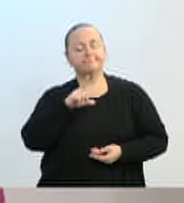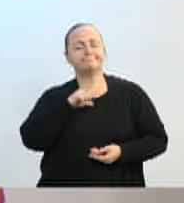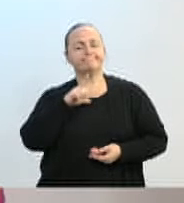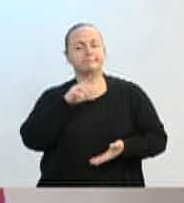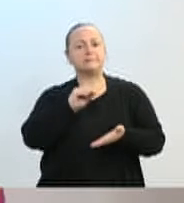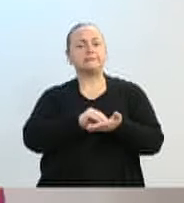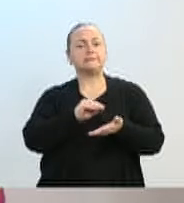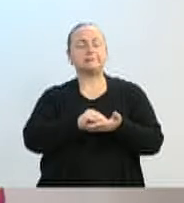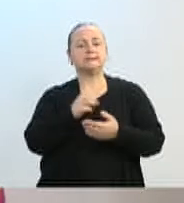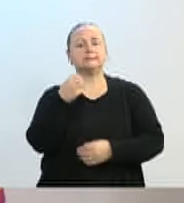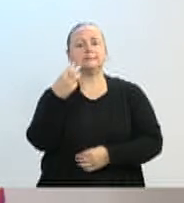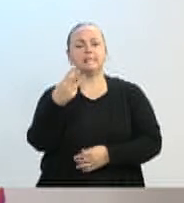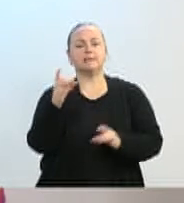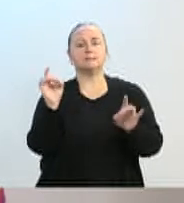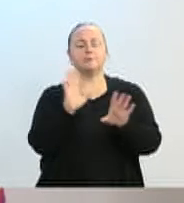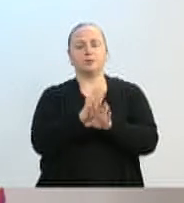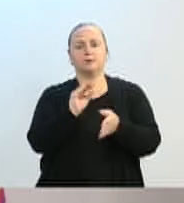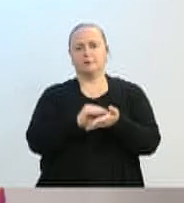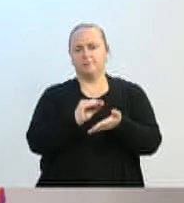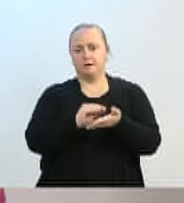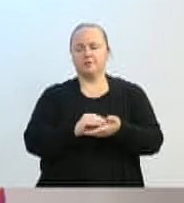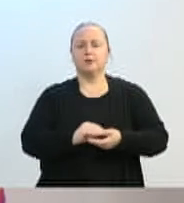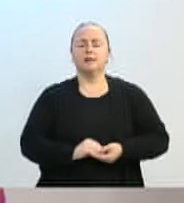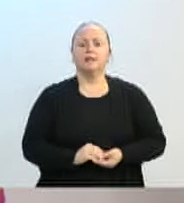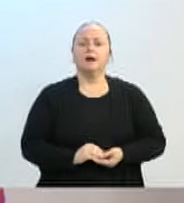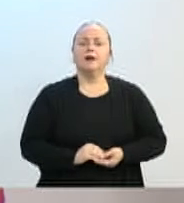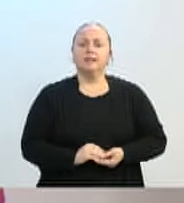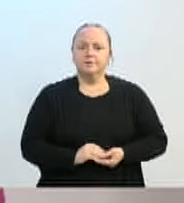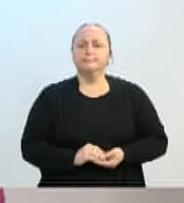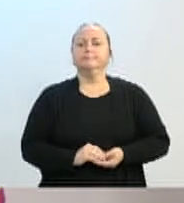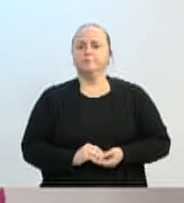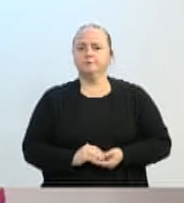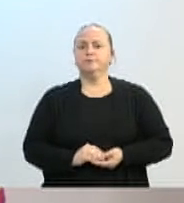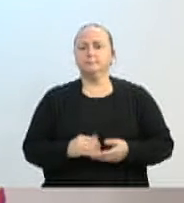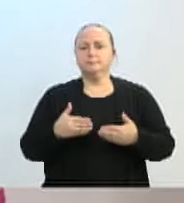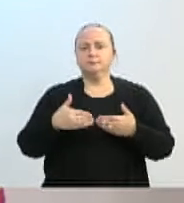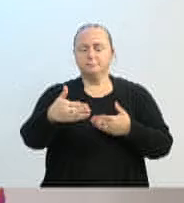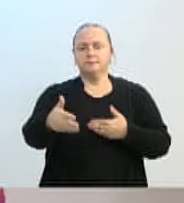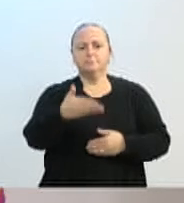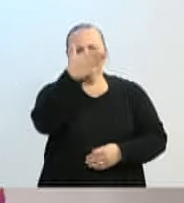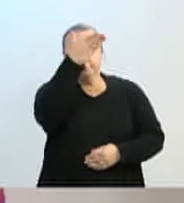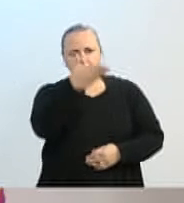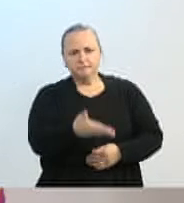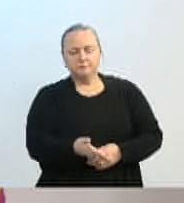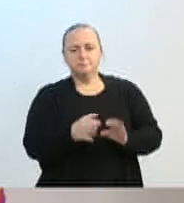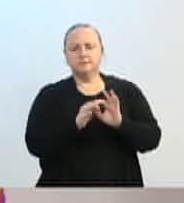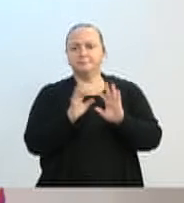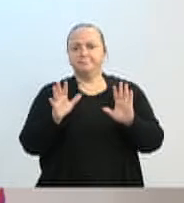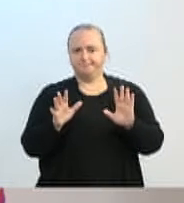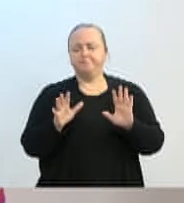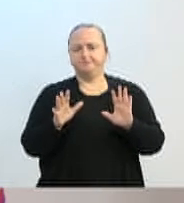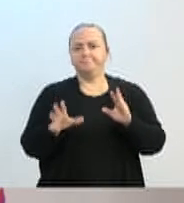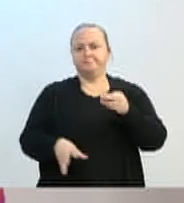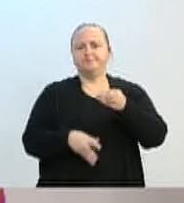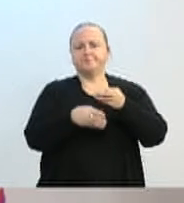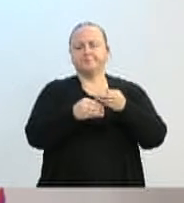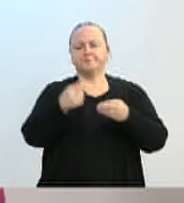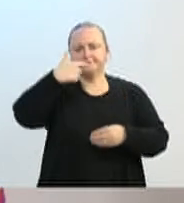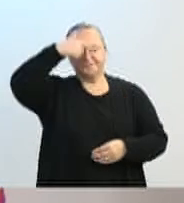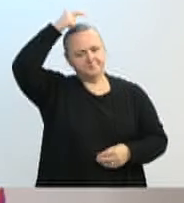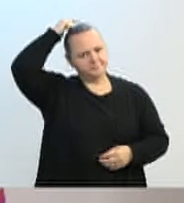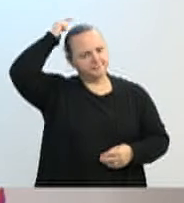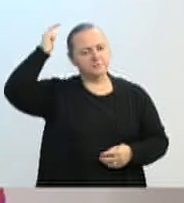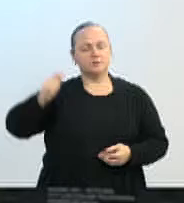ser entregues. Mas, dando seguimento aqui ao meu pronunciamento, se o presidente autorizar, ouço em a parte, vereador Adriano